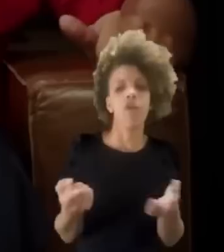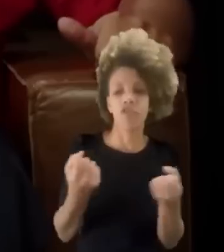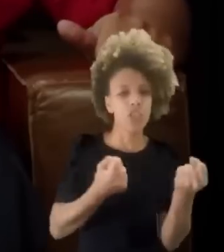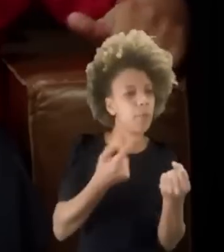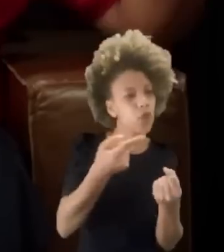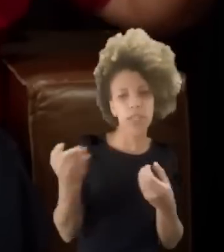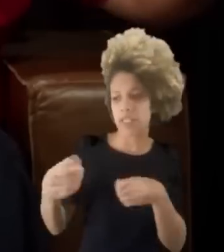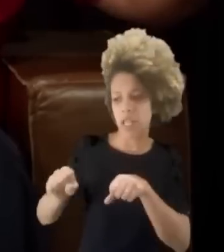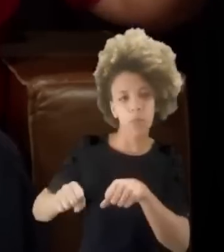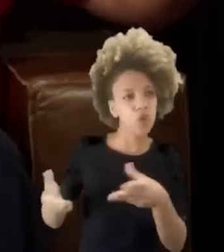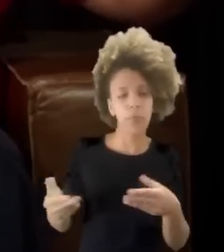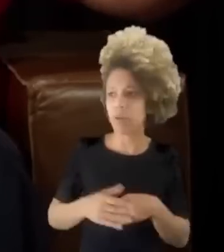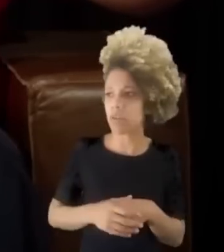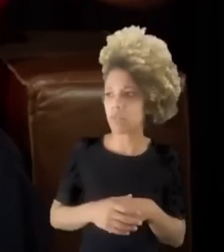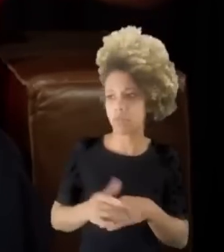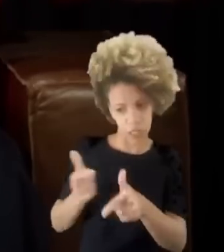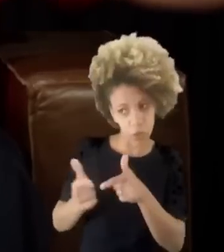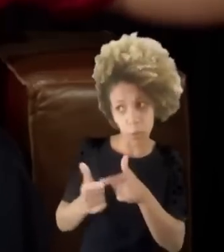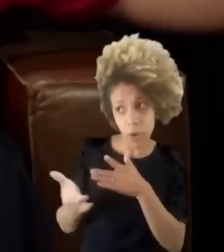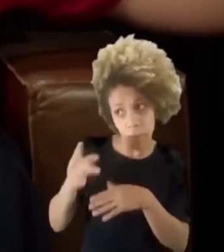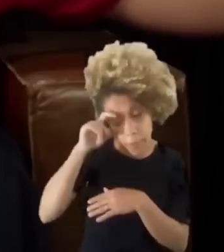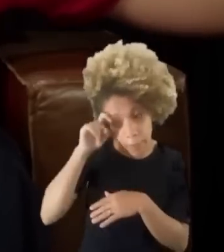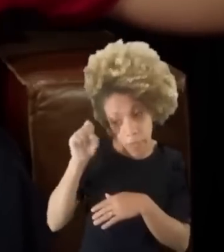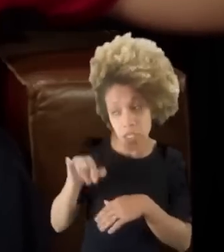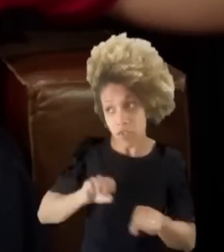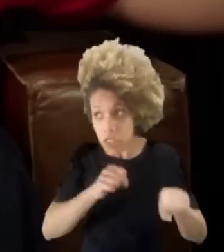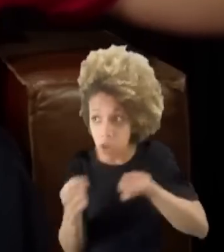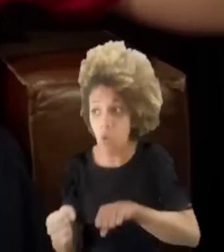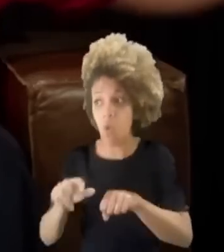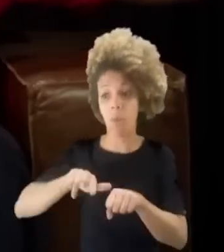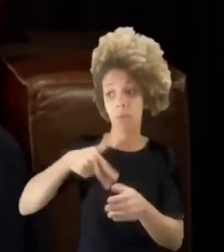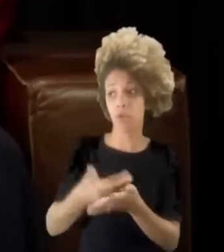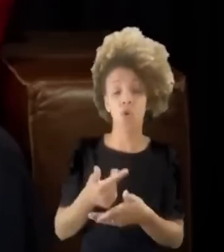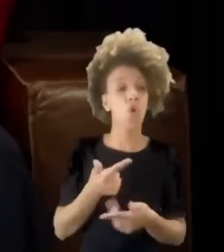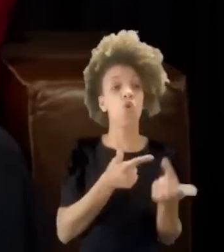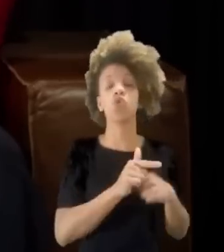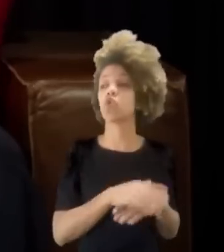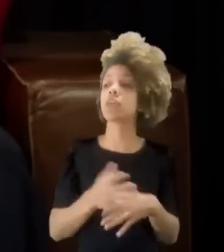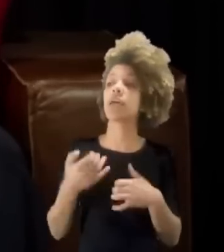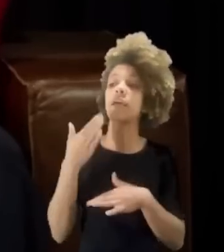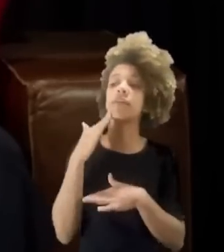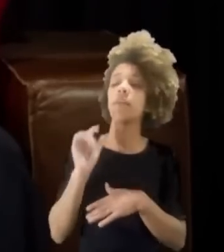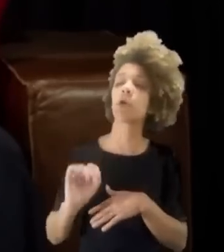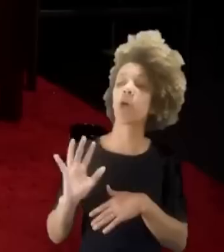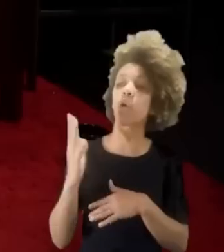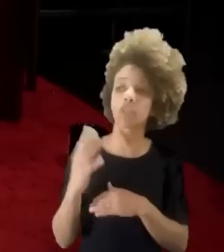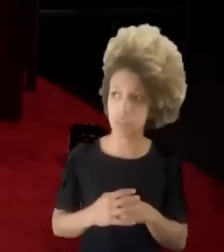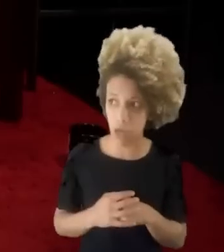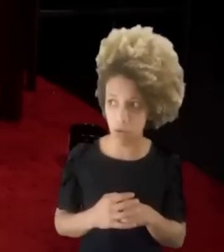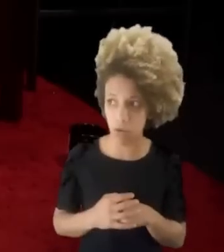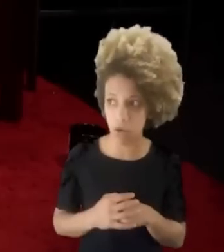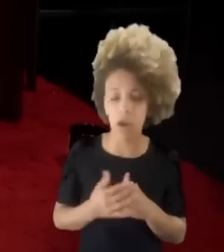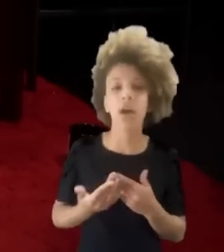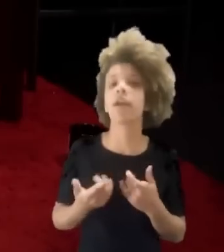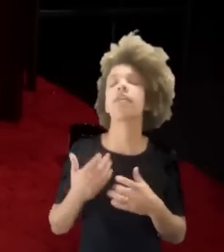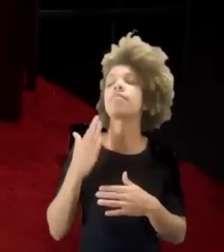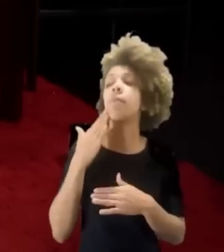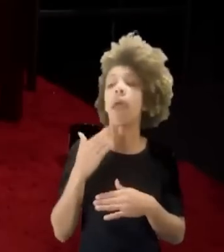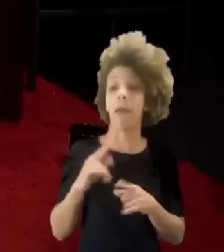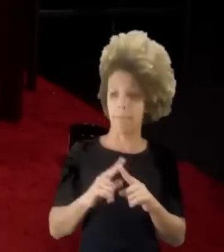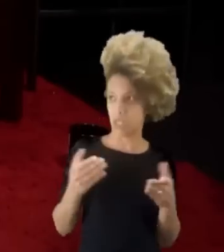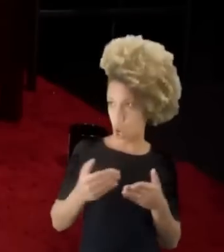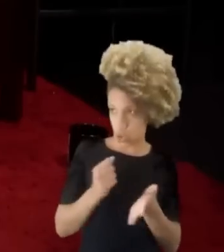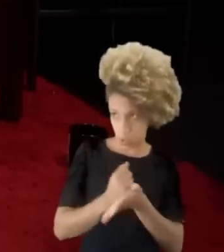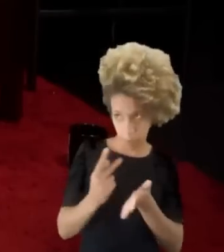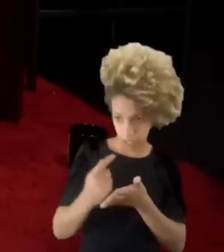você fez aí você tava no problema Maurício se você tivesse derrubado o motoboy os outros motoboy ia querer saber o que acontece o que aconteceu hoje